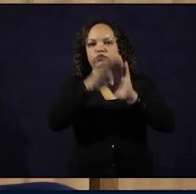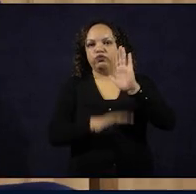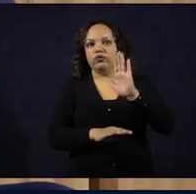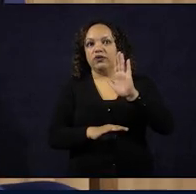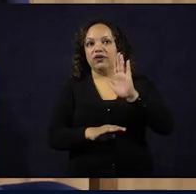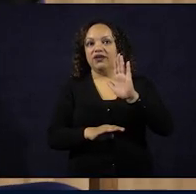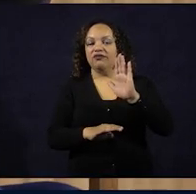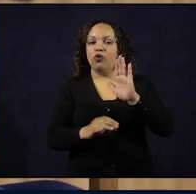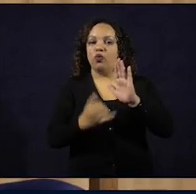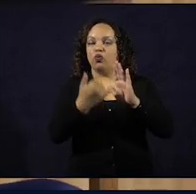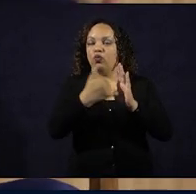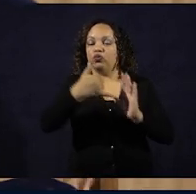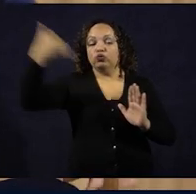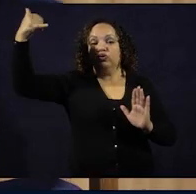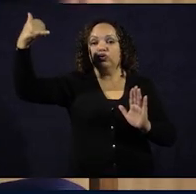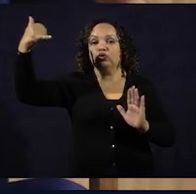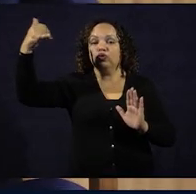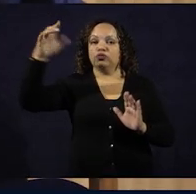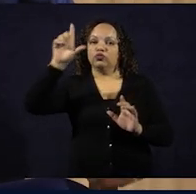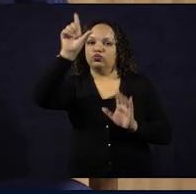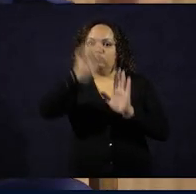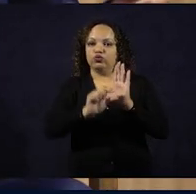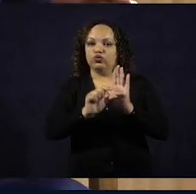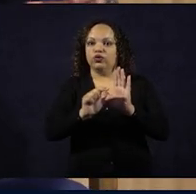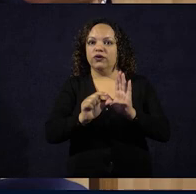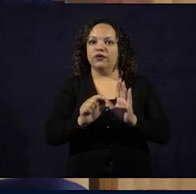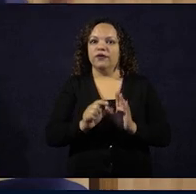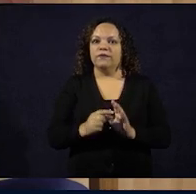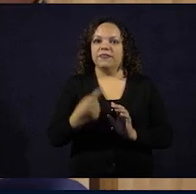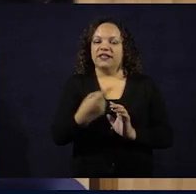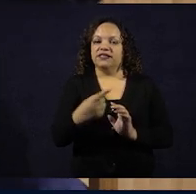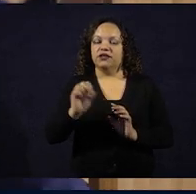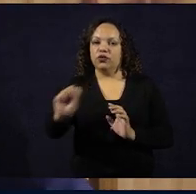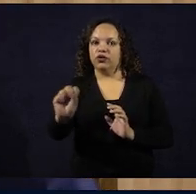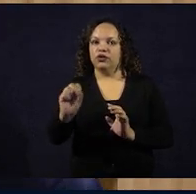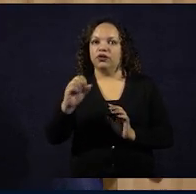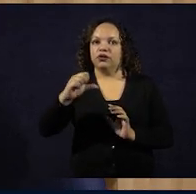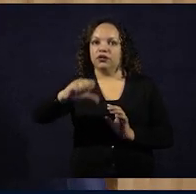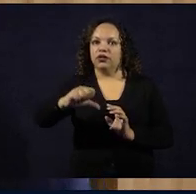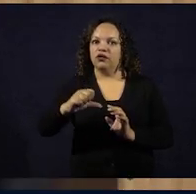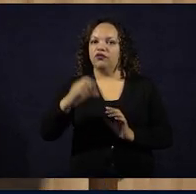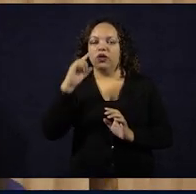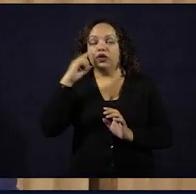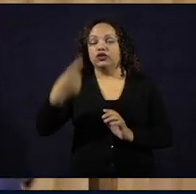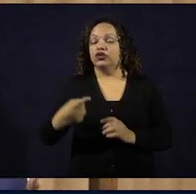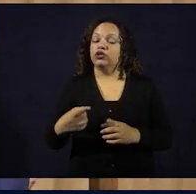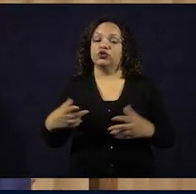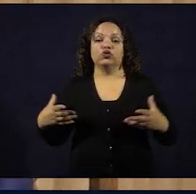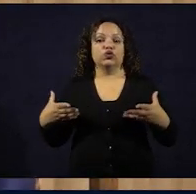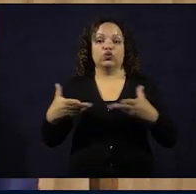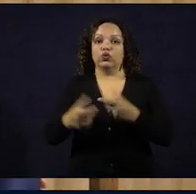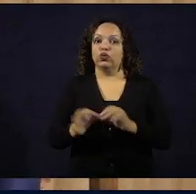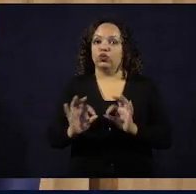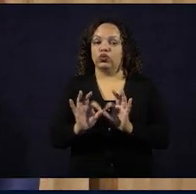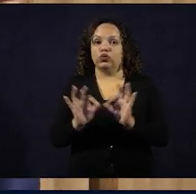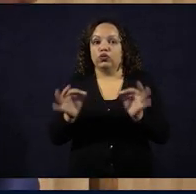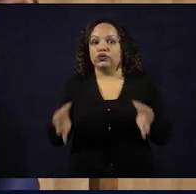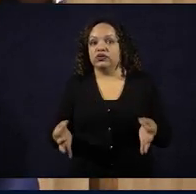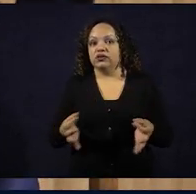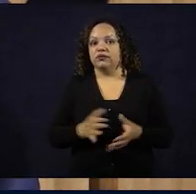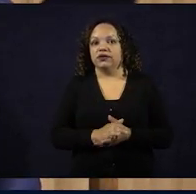eu vou reduzir a tajuro em 1,38% em 189 Dias tudo normalizar vai se normalizar